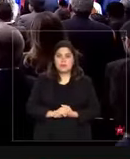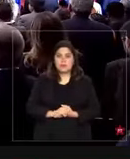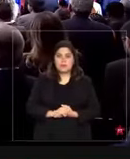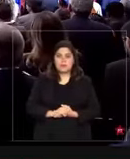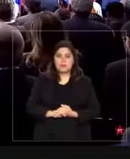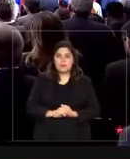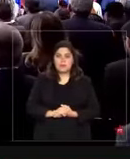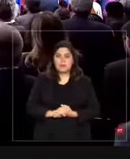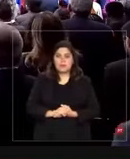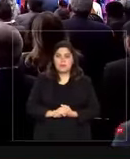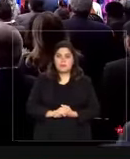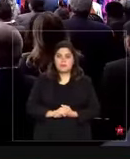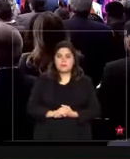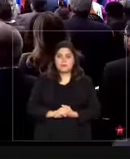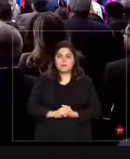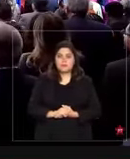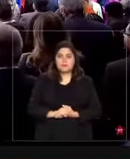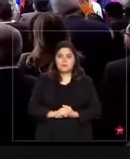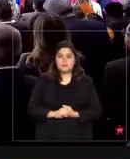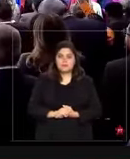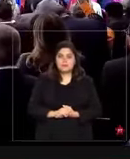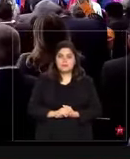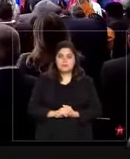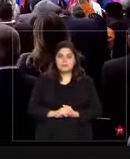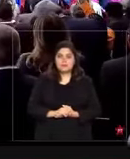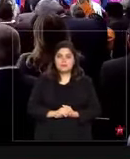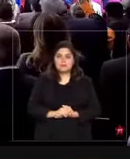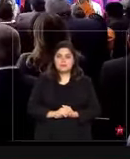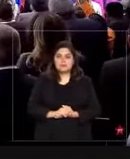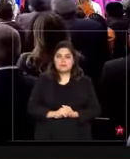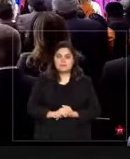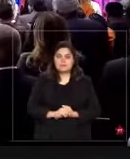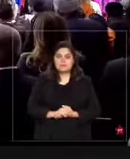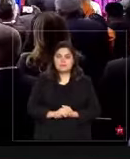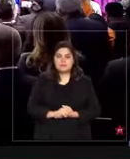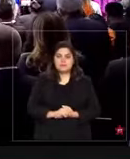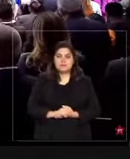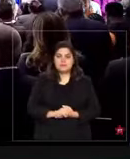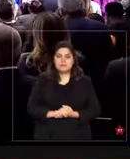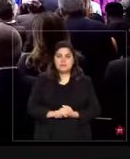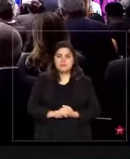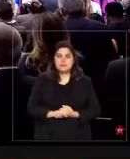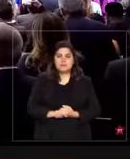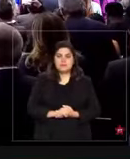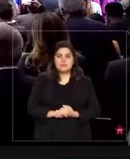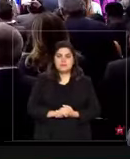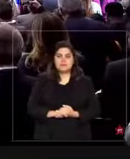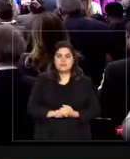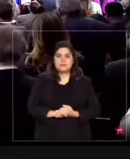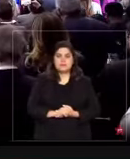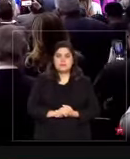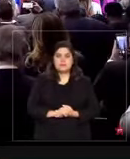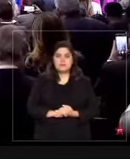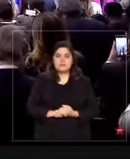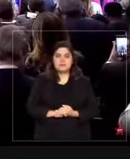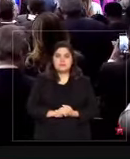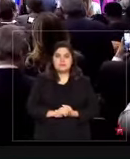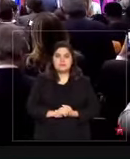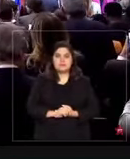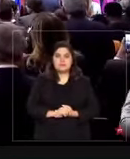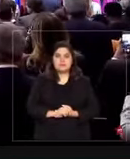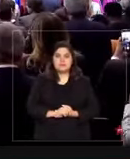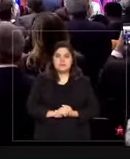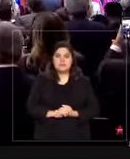A solenidade de diplomação dos candidatos eleitos é uma das mais